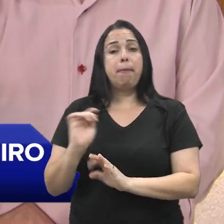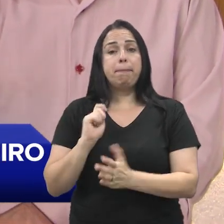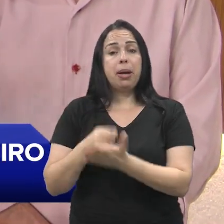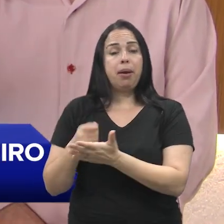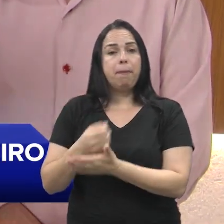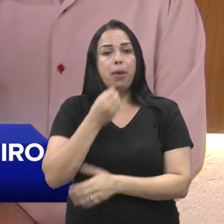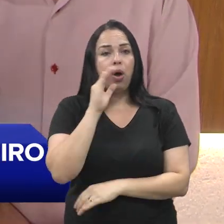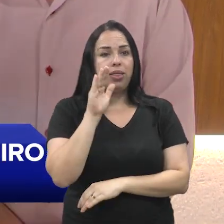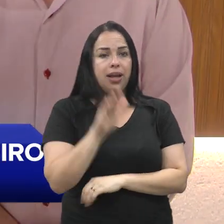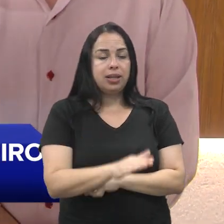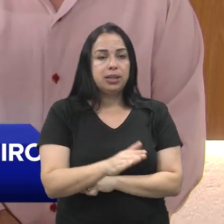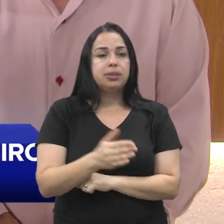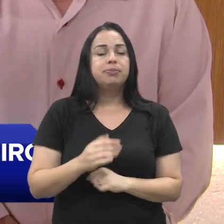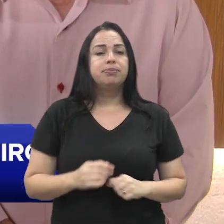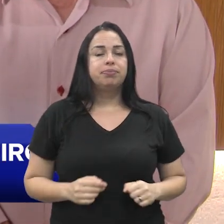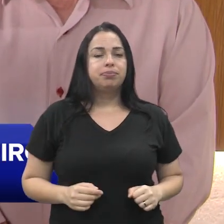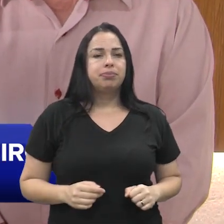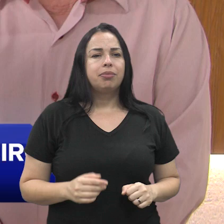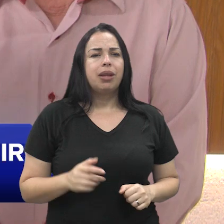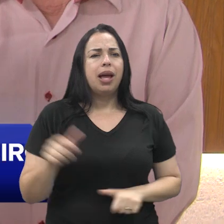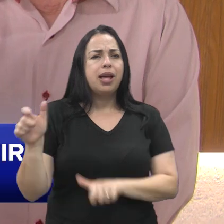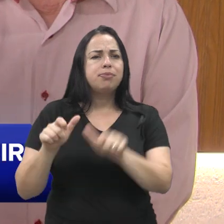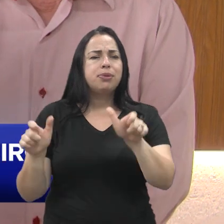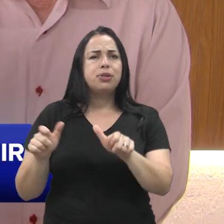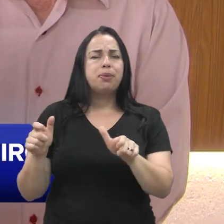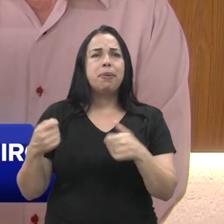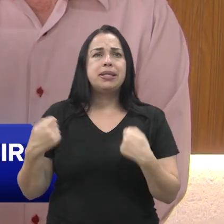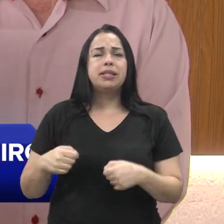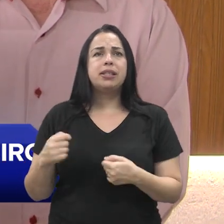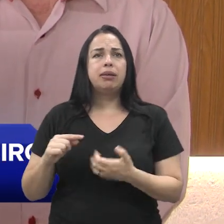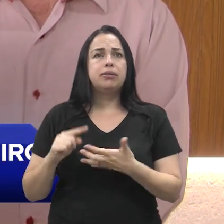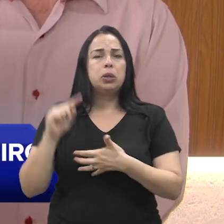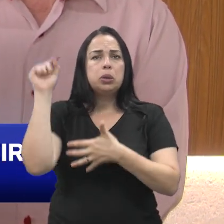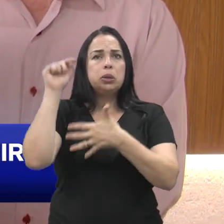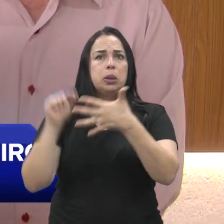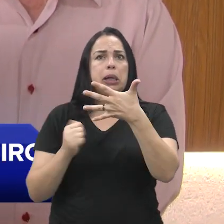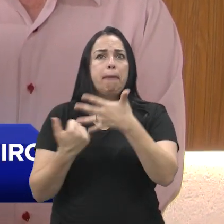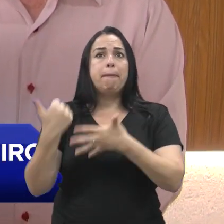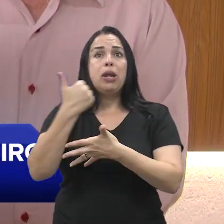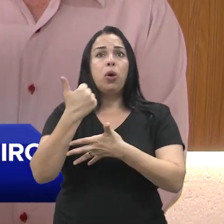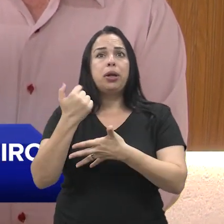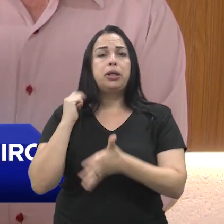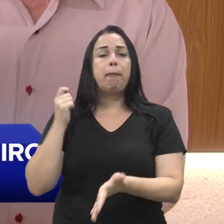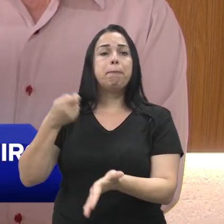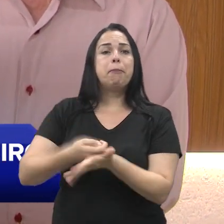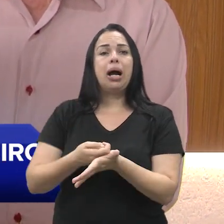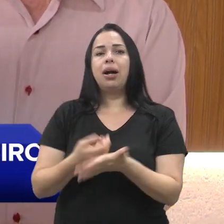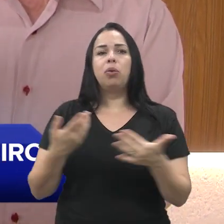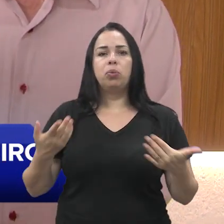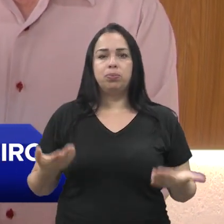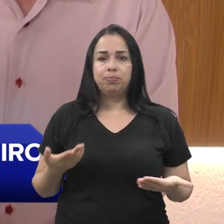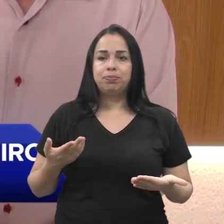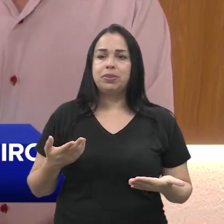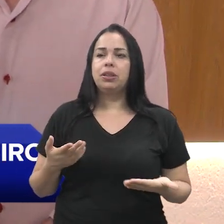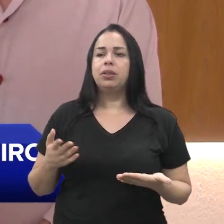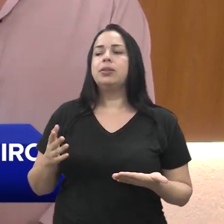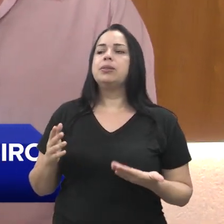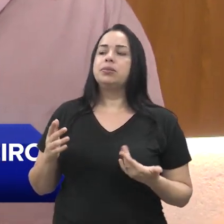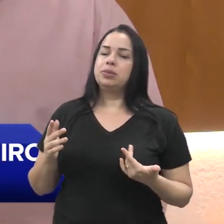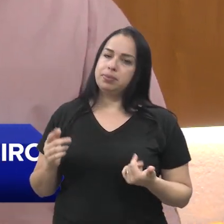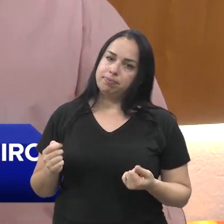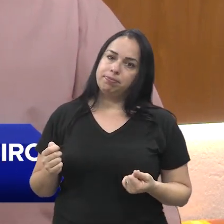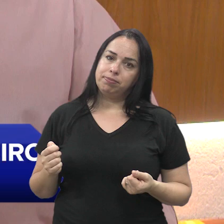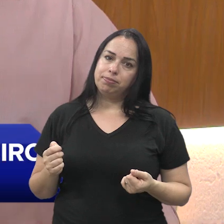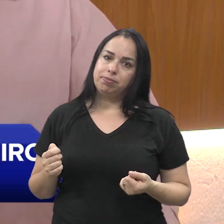esses planejamentos. Professor, boa tarde para o senhor. O que as pessoas têm que se preocupar em janeiro?